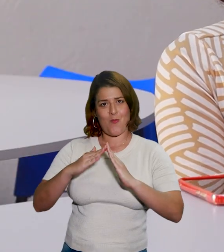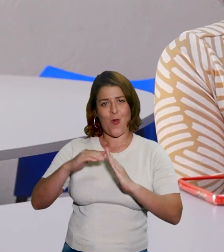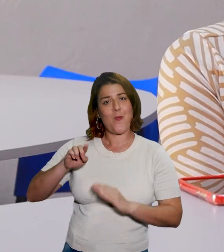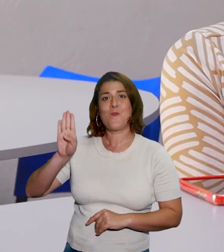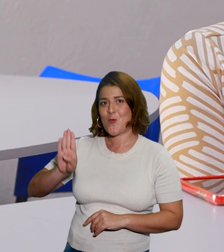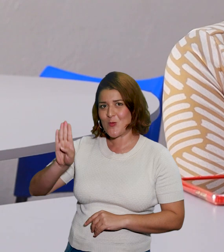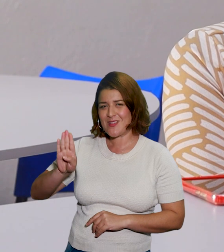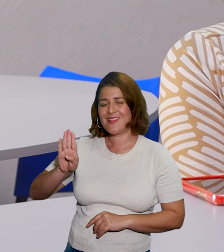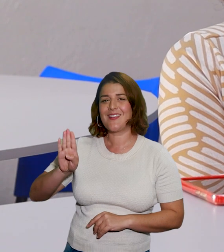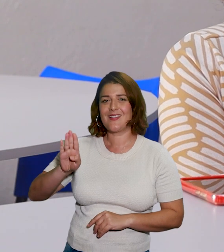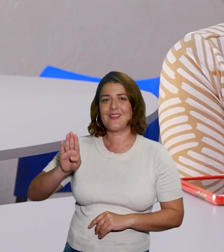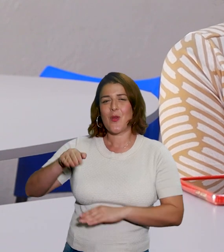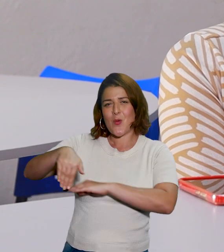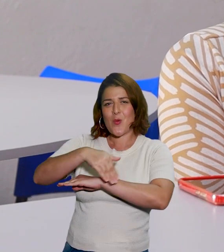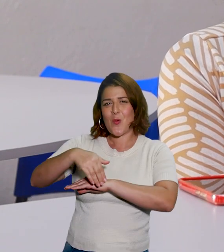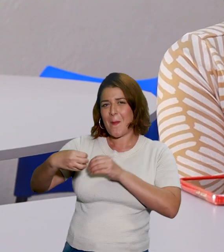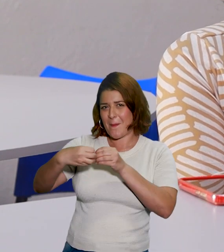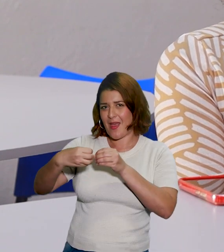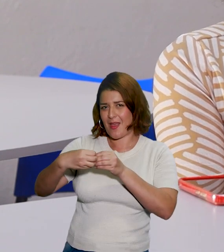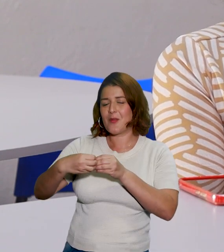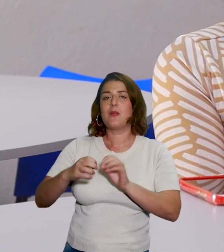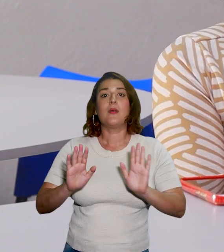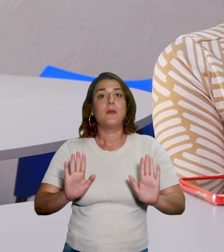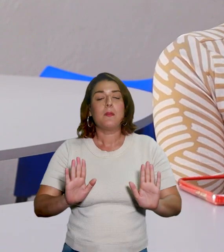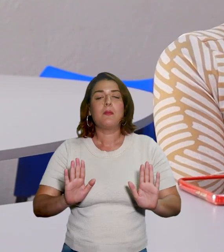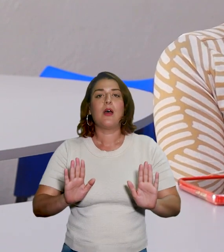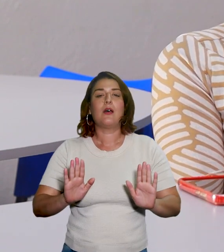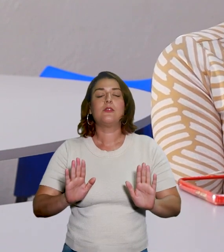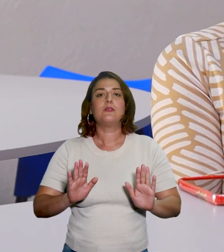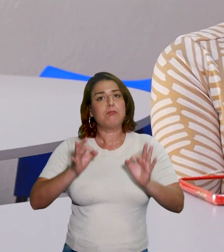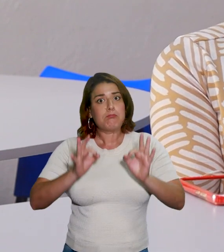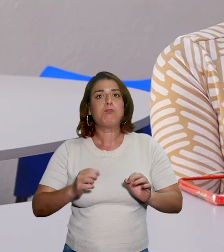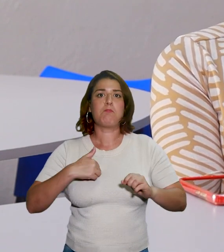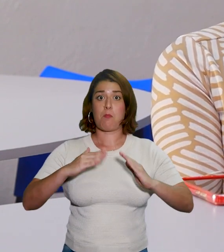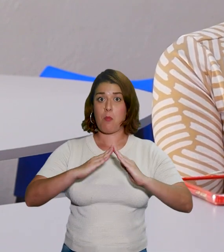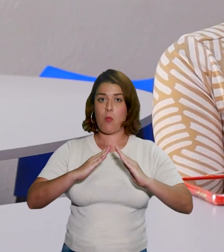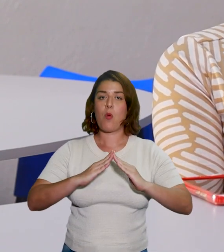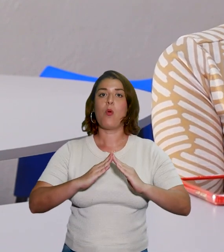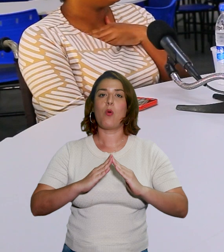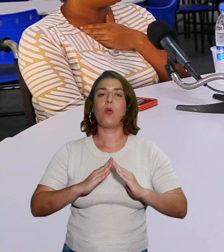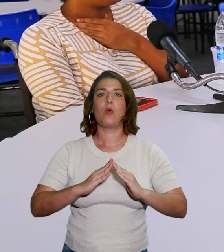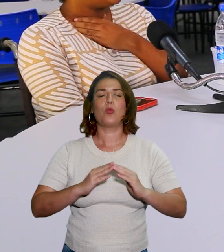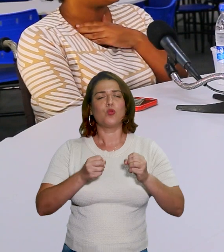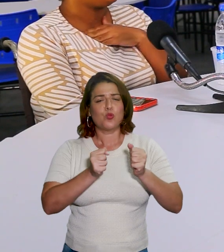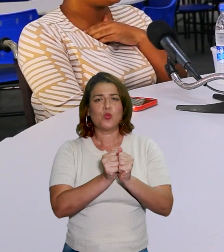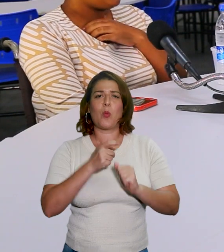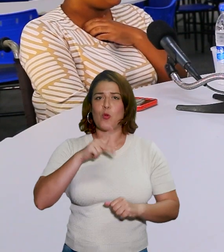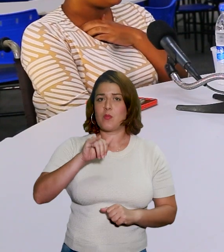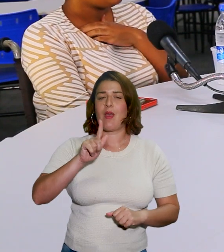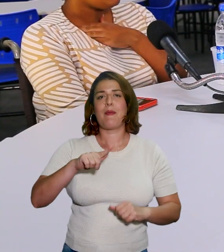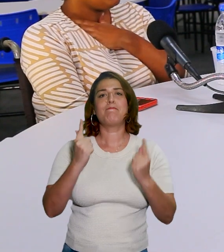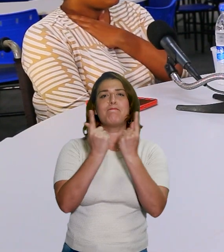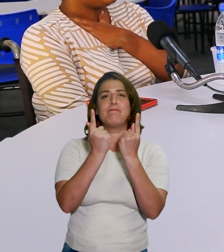mesmo, na rua aqui em frente. Só que é o lugar onde eu realmente moro, assim, né? Onde eu moro com os meus pais, é lá em